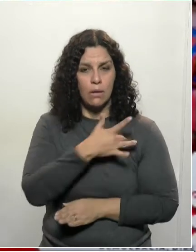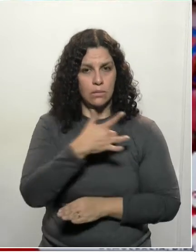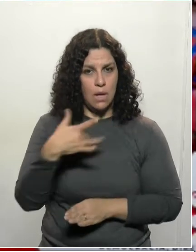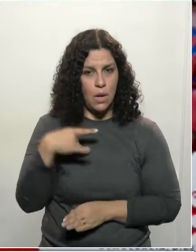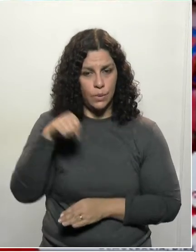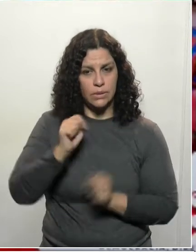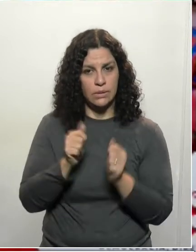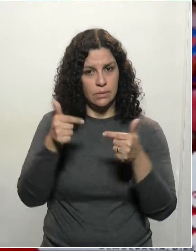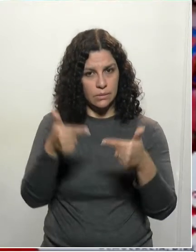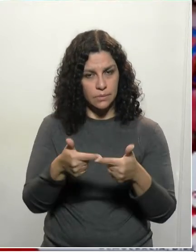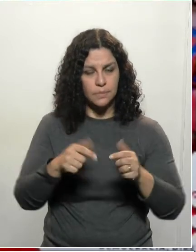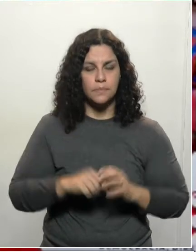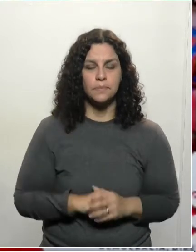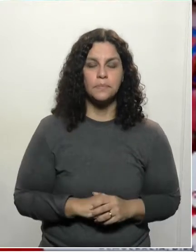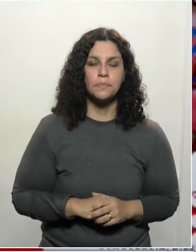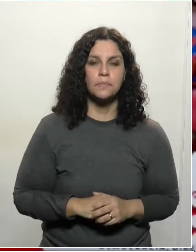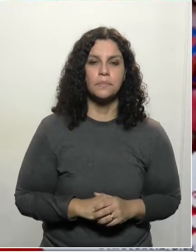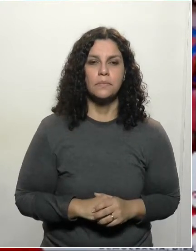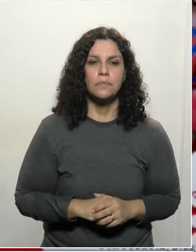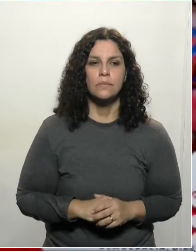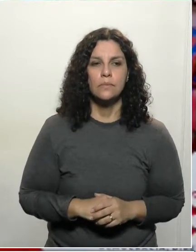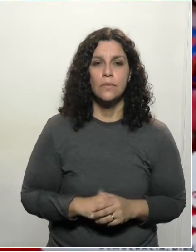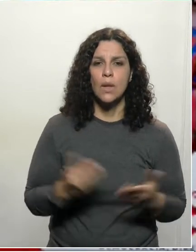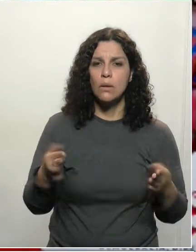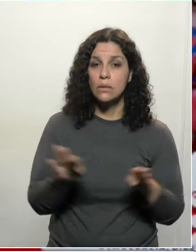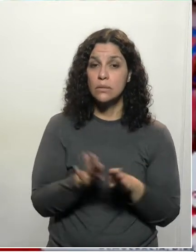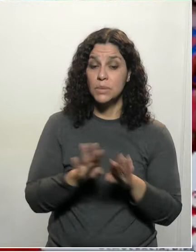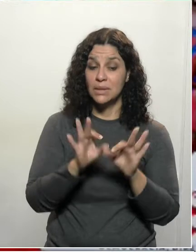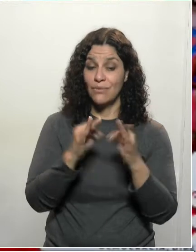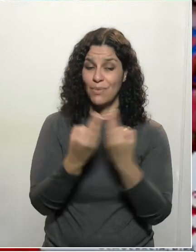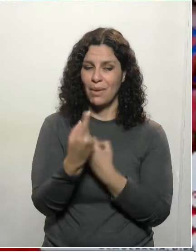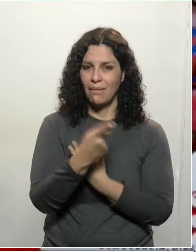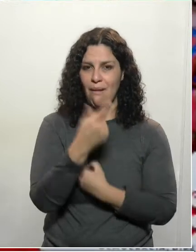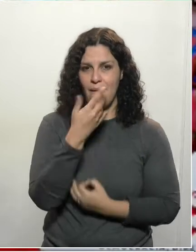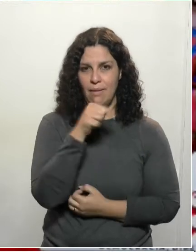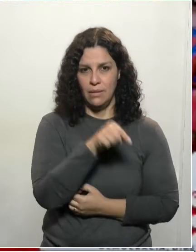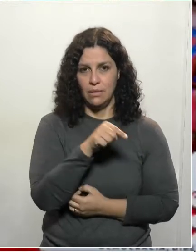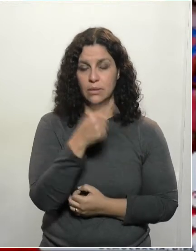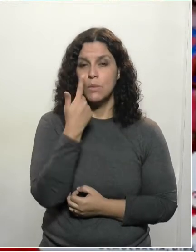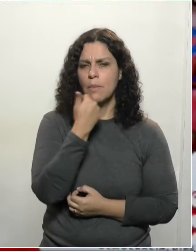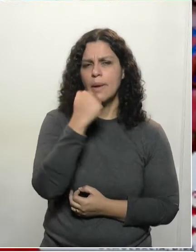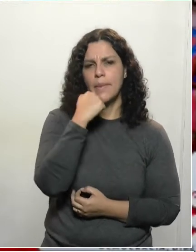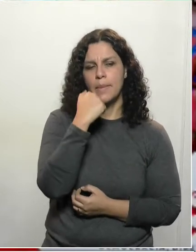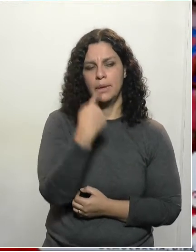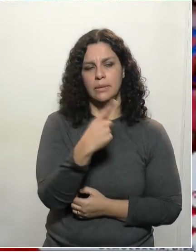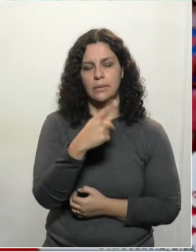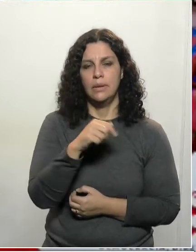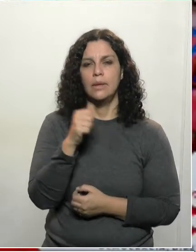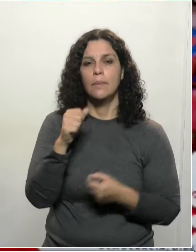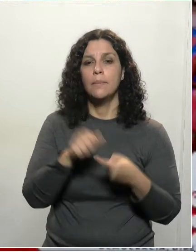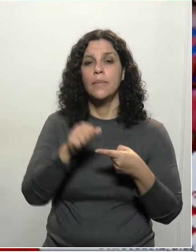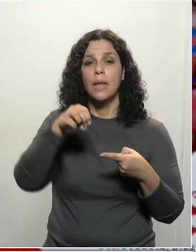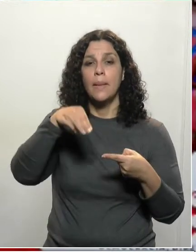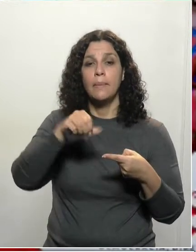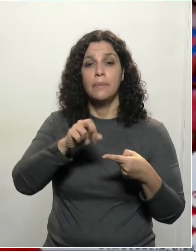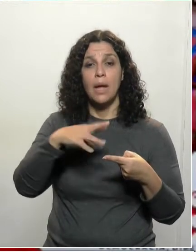da Assembleia Legislativa. E a família do Valentim, os seus pais, o Marcos e a Leila, têm